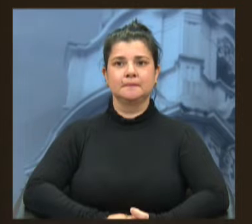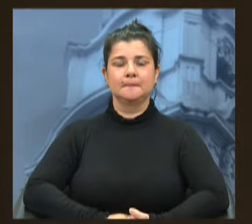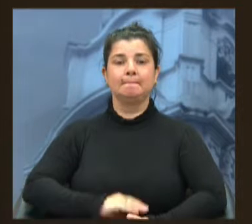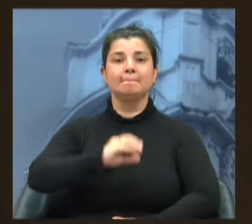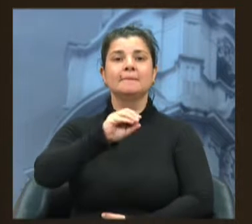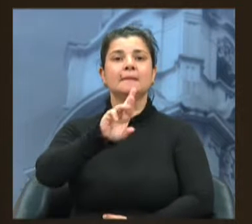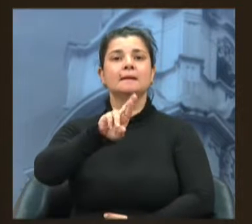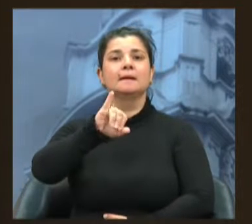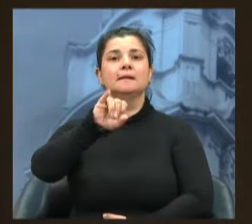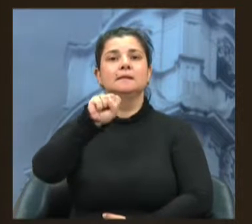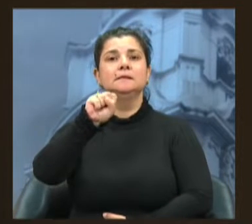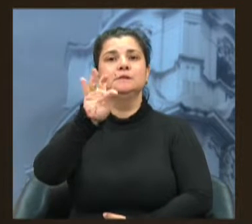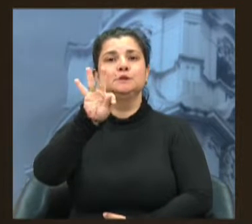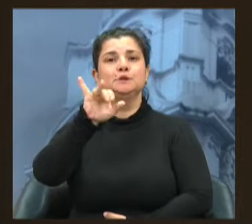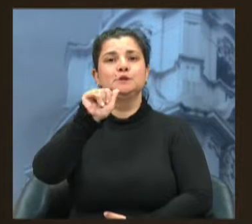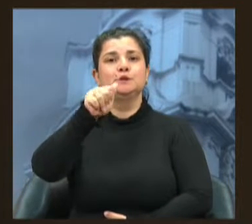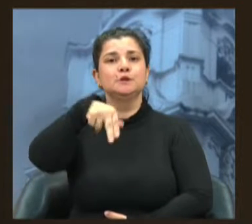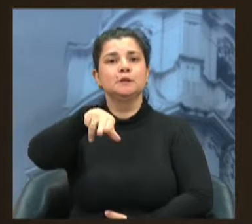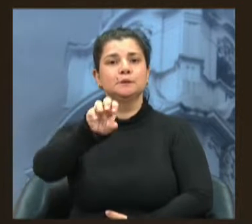Cristiano Marchionati.